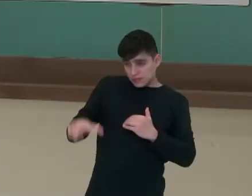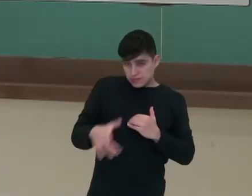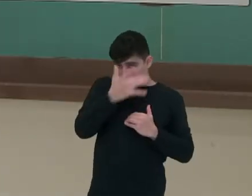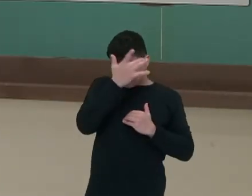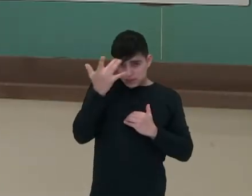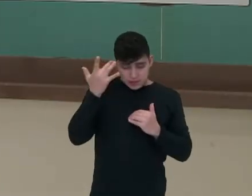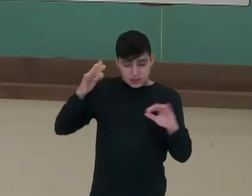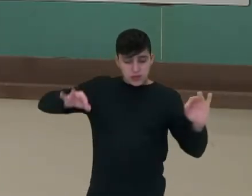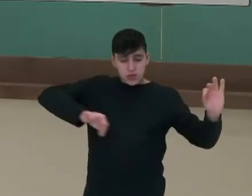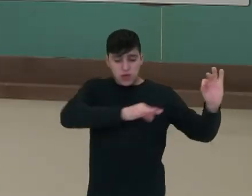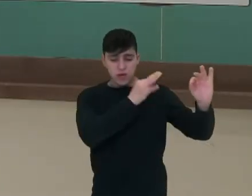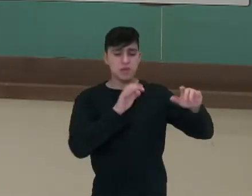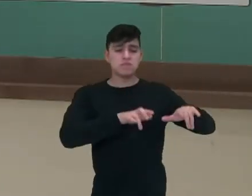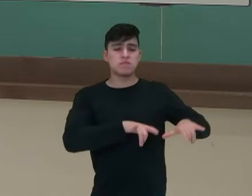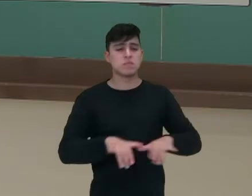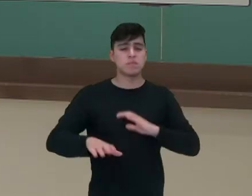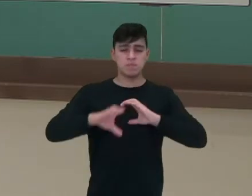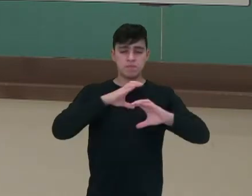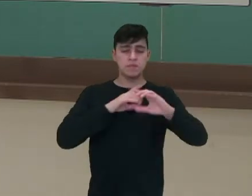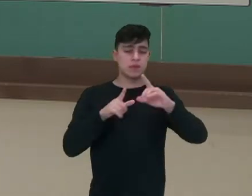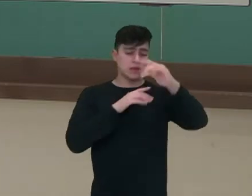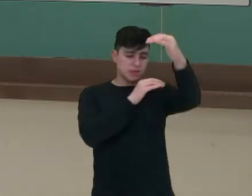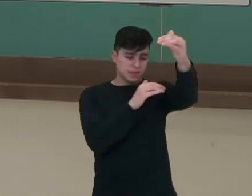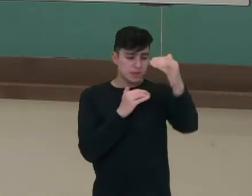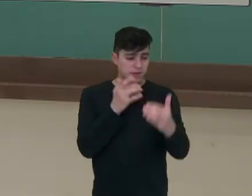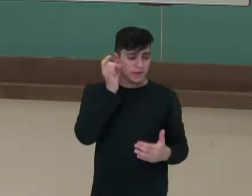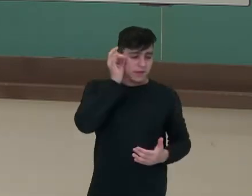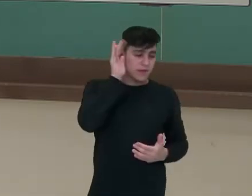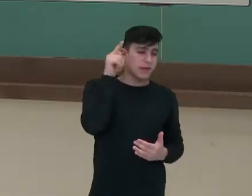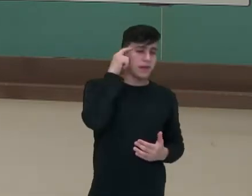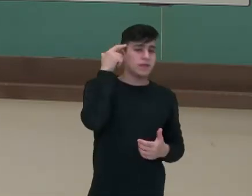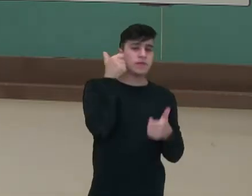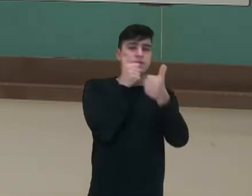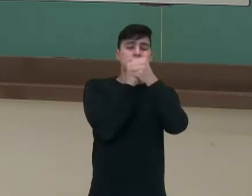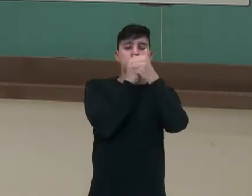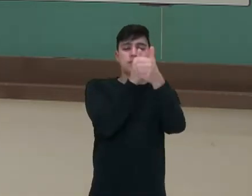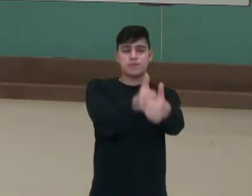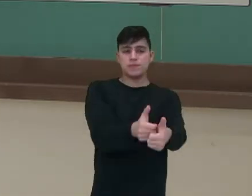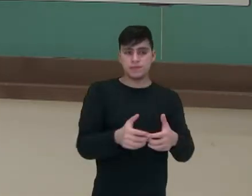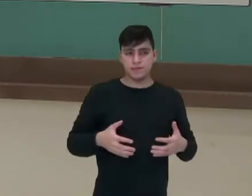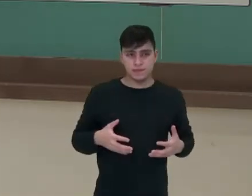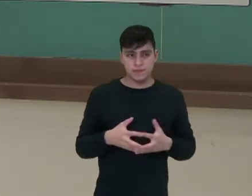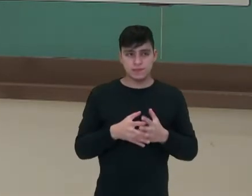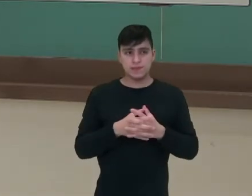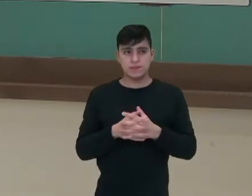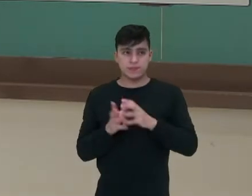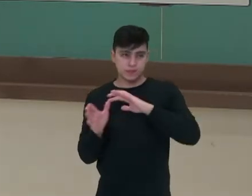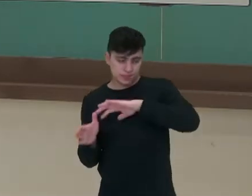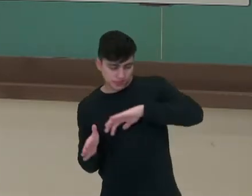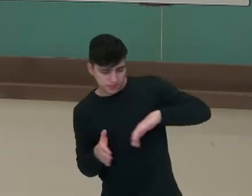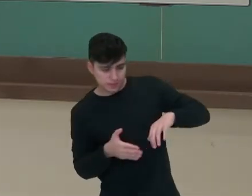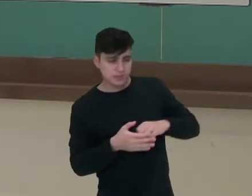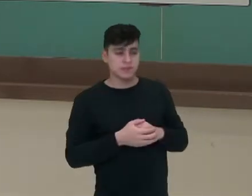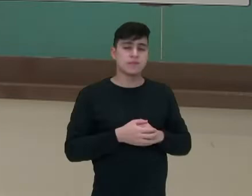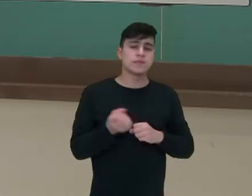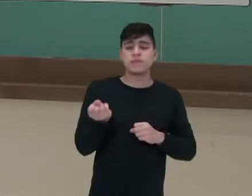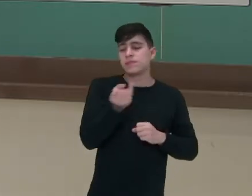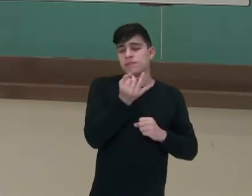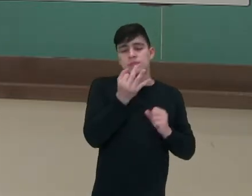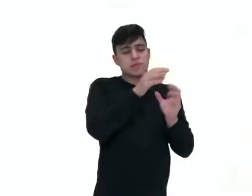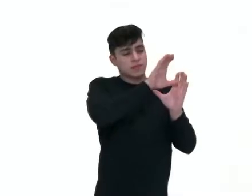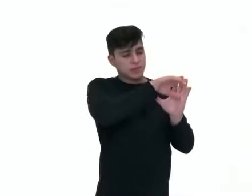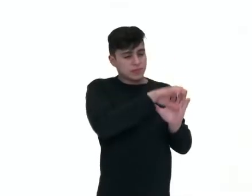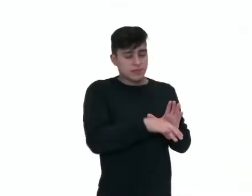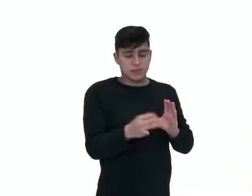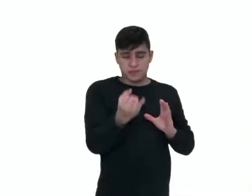tocar essa música, cantar, ó, tem a partitura para ele seguir, né? A Ciranda Cirandinha. Então, alguns